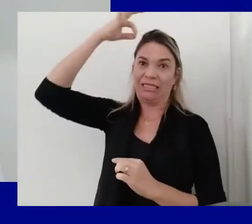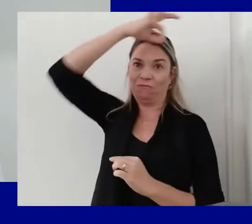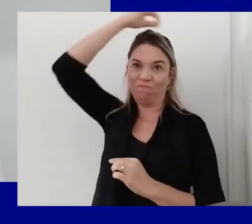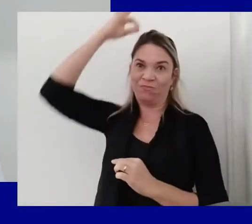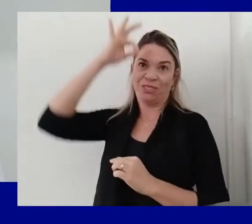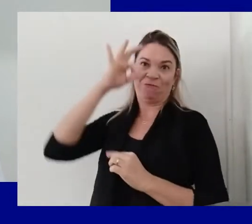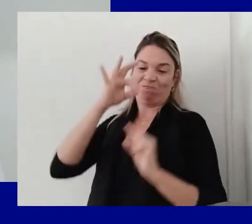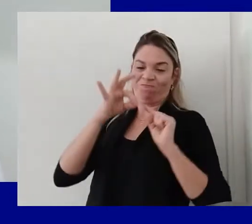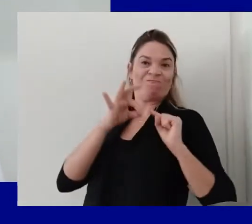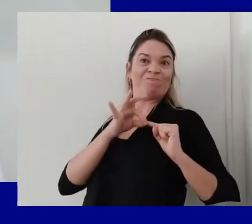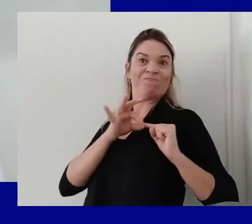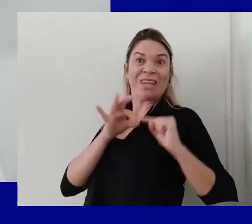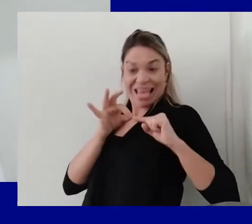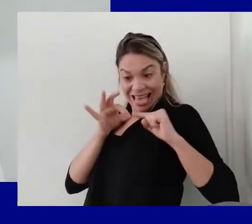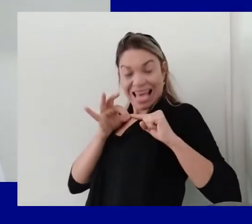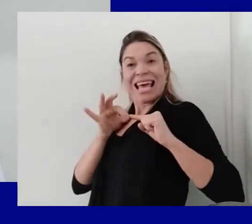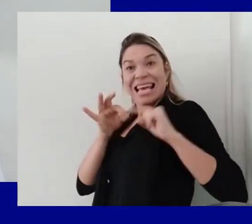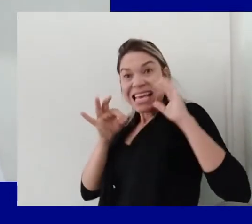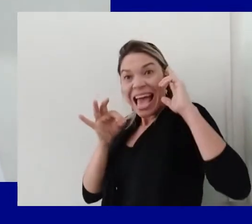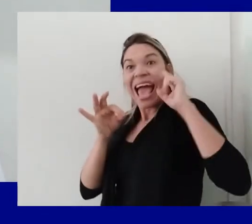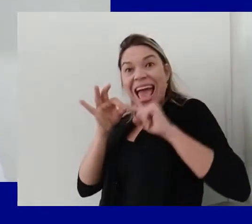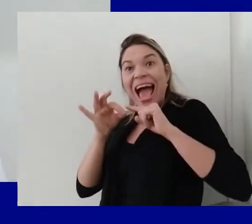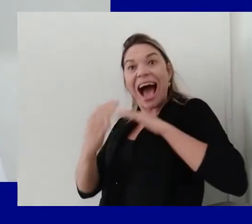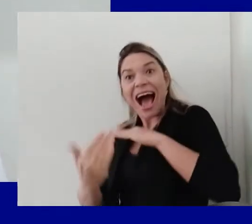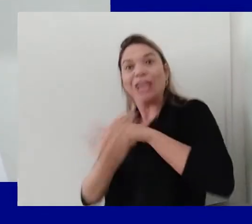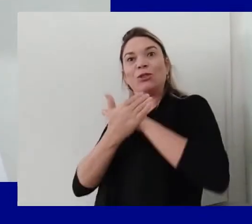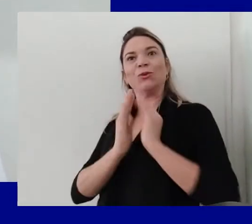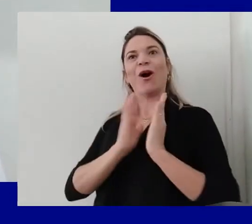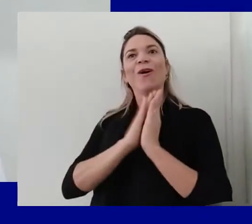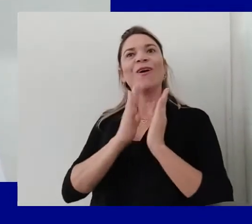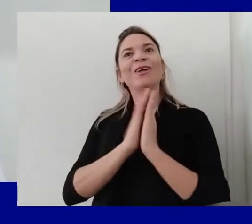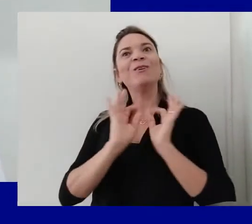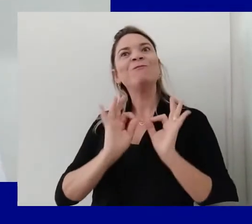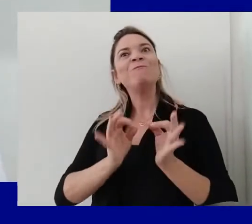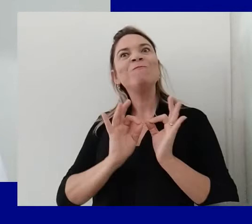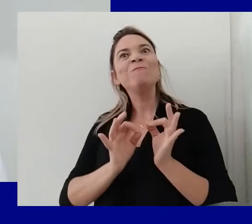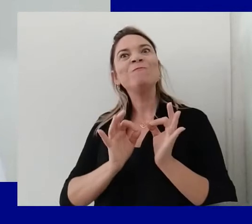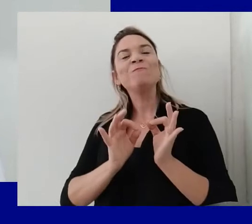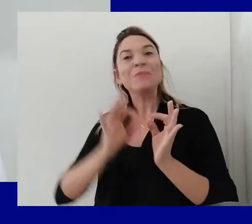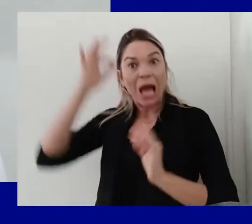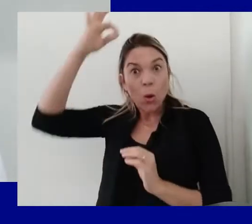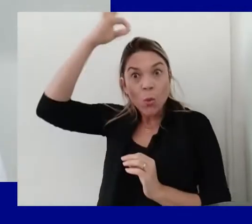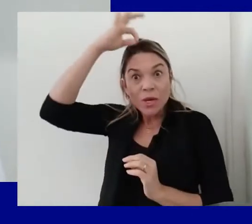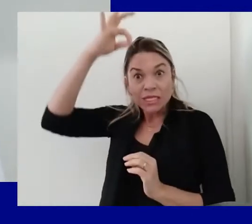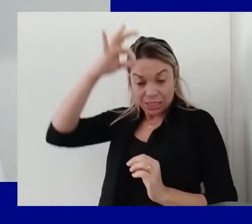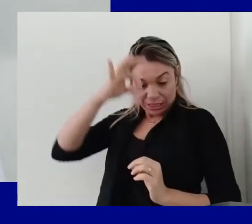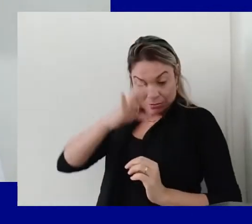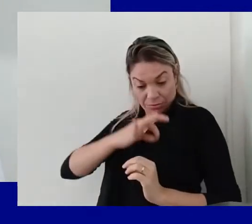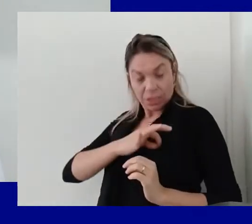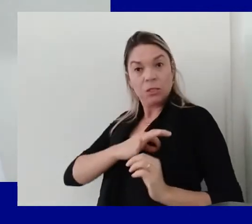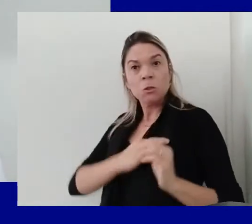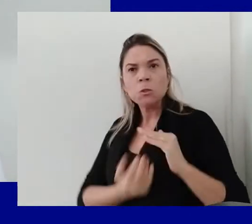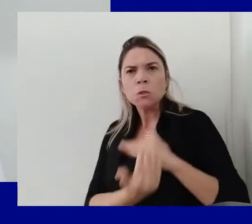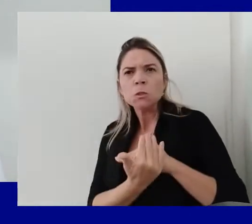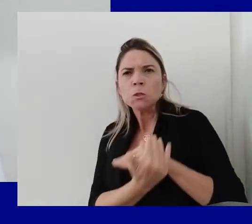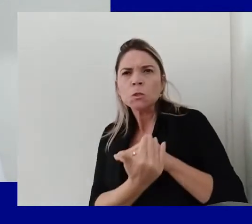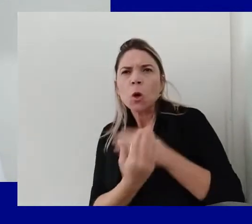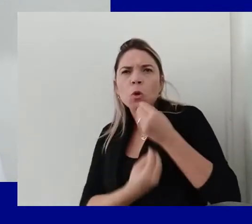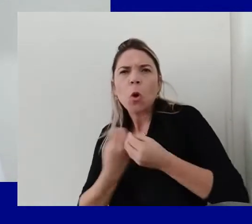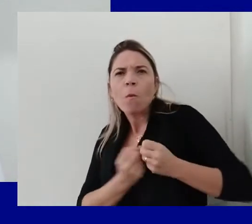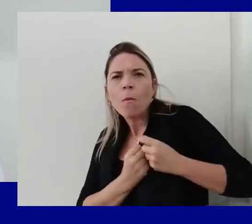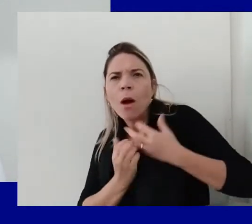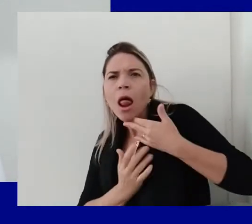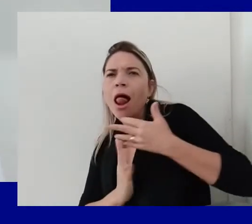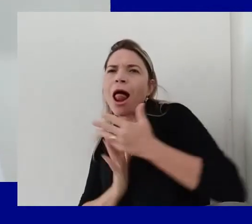controle, a condução do Espírito Santo. É isso que o apóstolo Paulo ensina em Romanos capítulo 8,